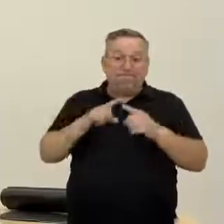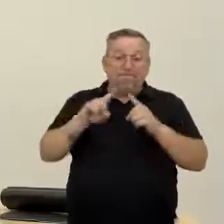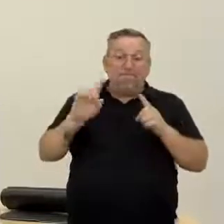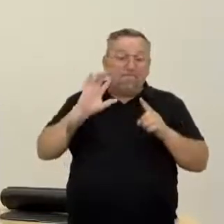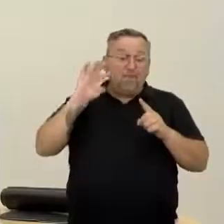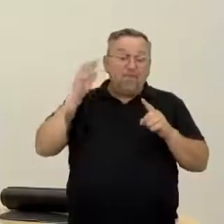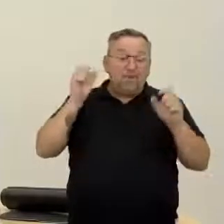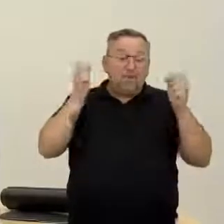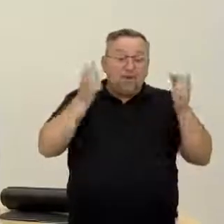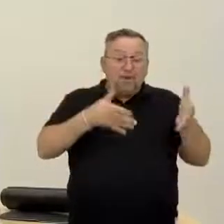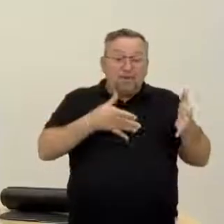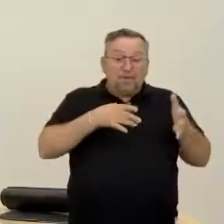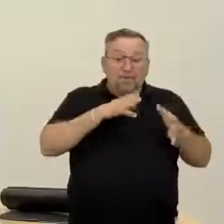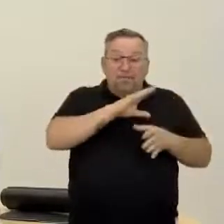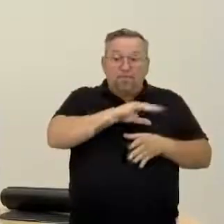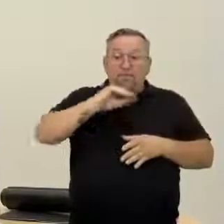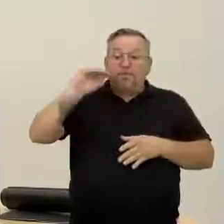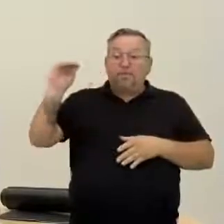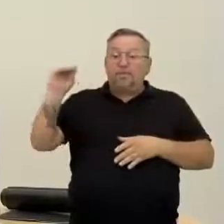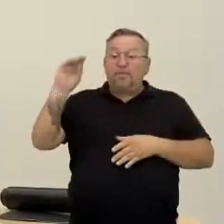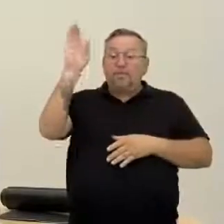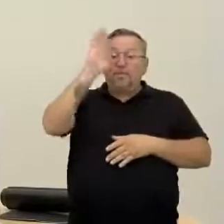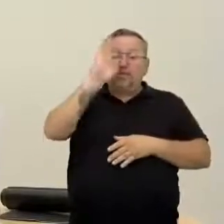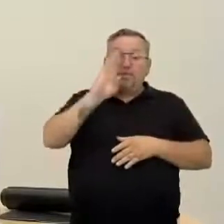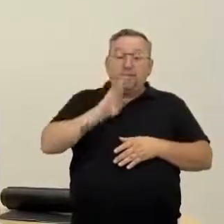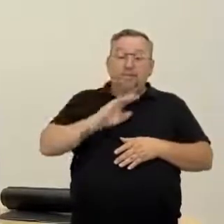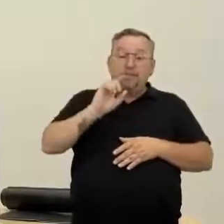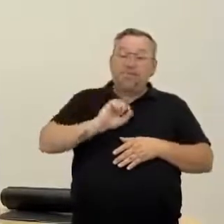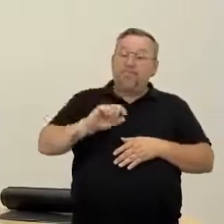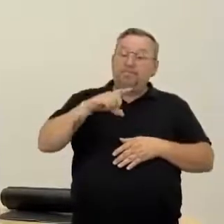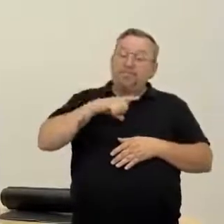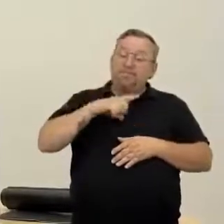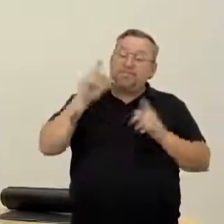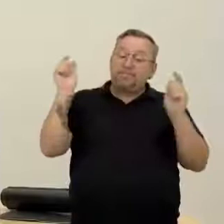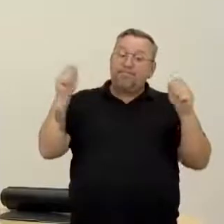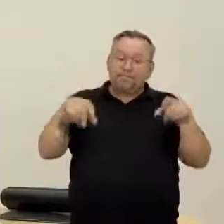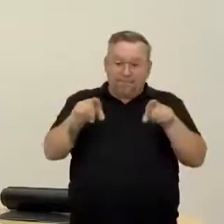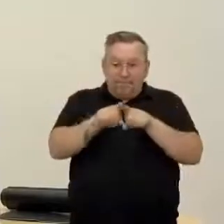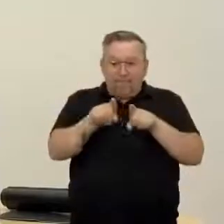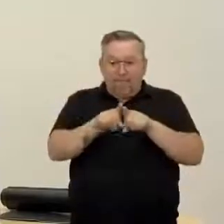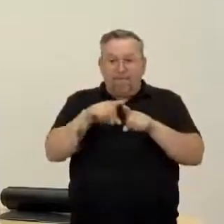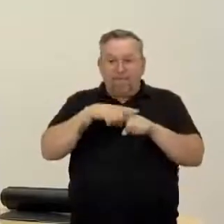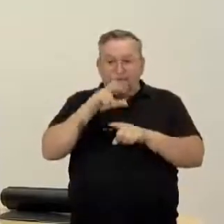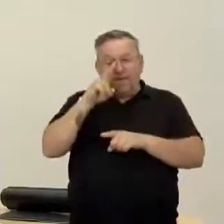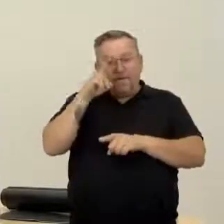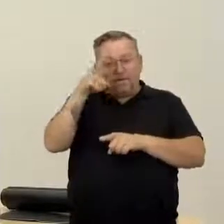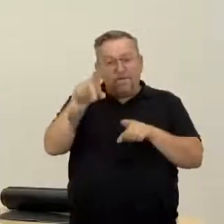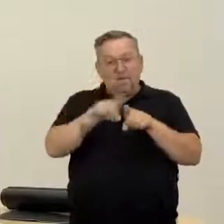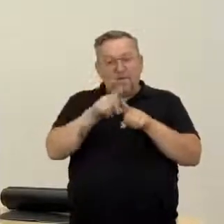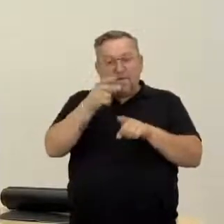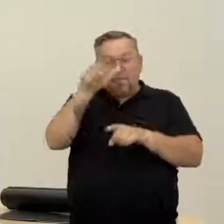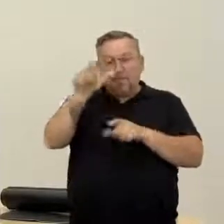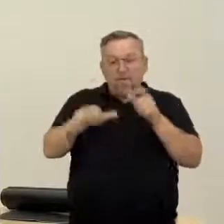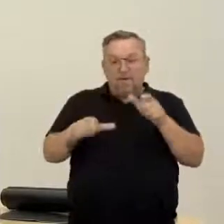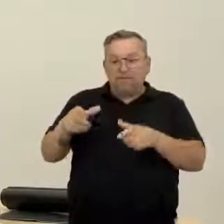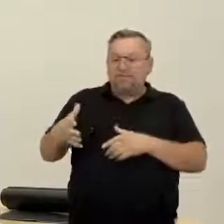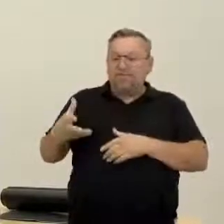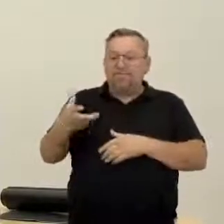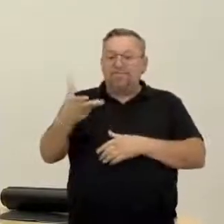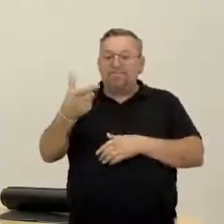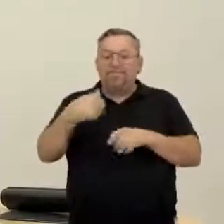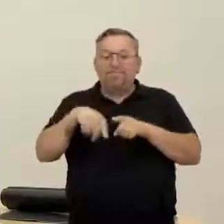desistindo e indo para outros lugares. E o Brasil tem tanta capacidade, tanta potencialidade, tantos seres humanos,